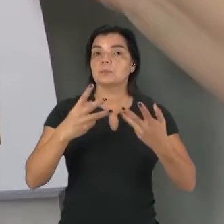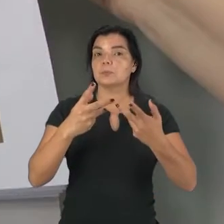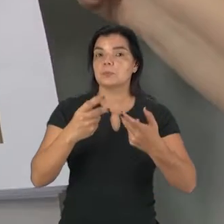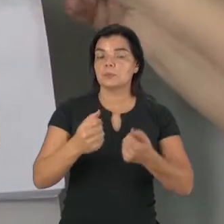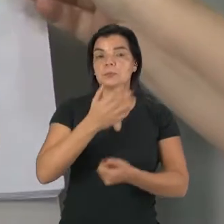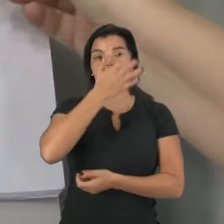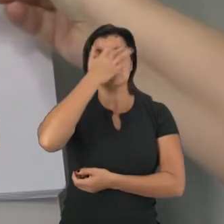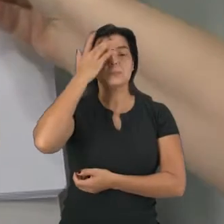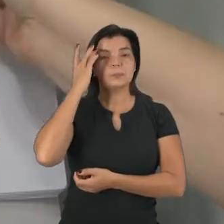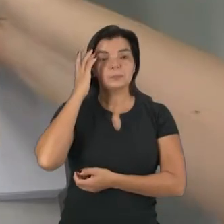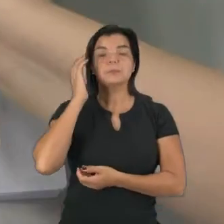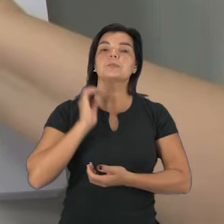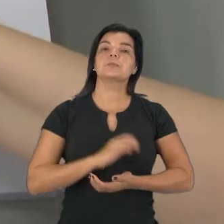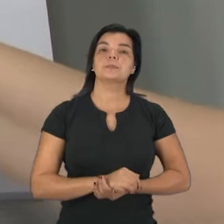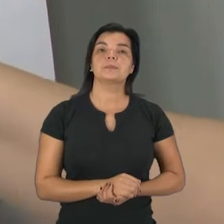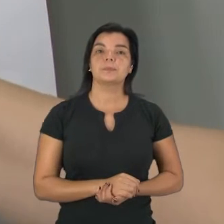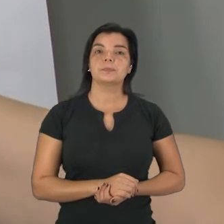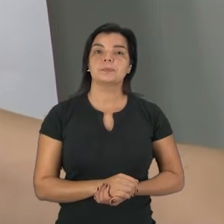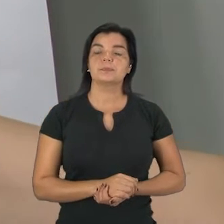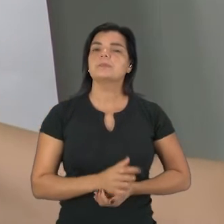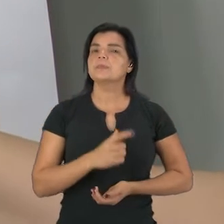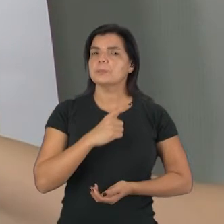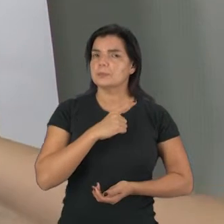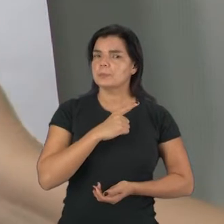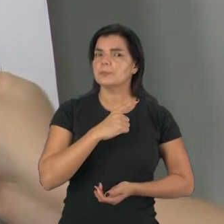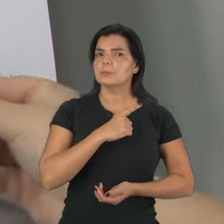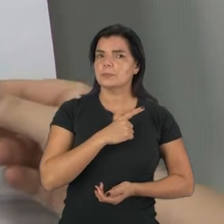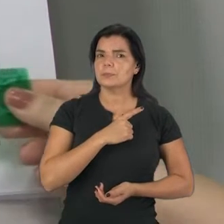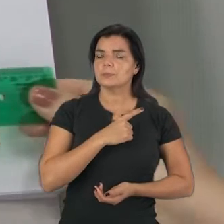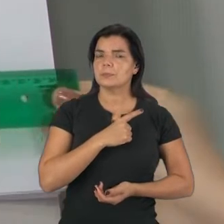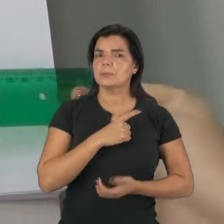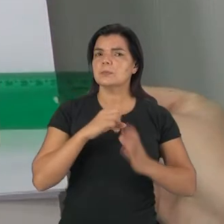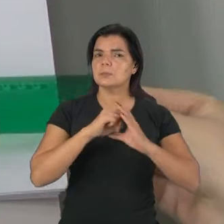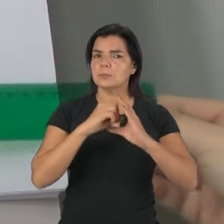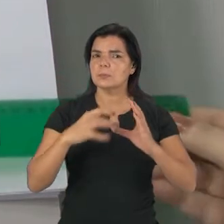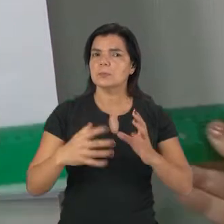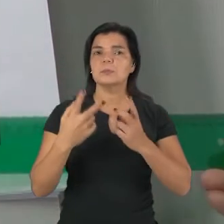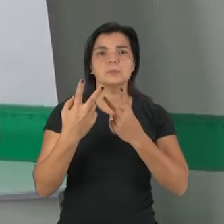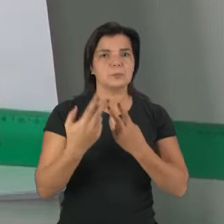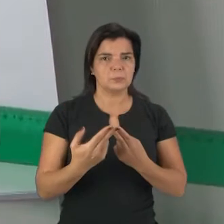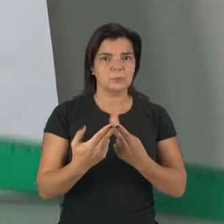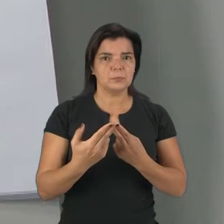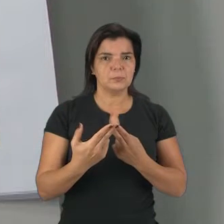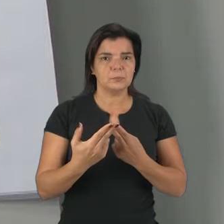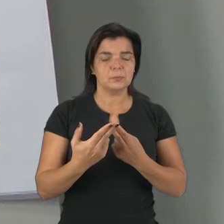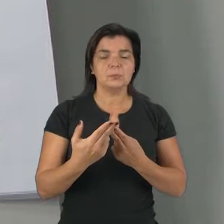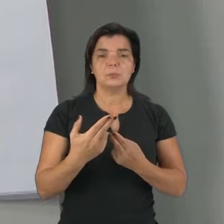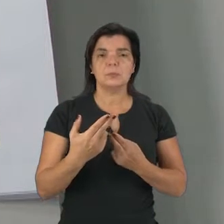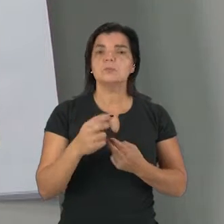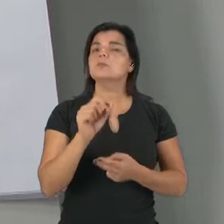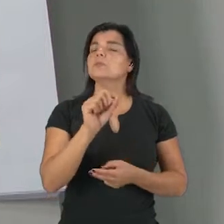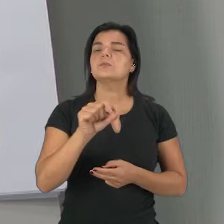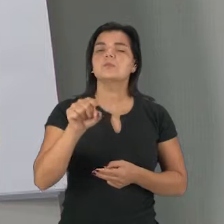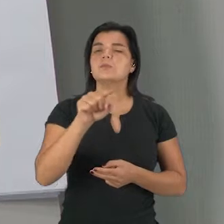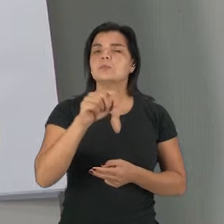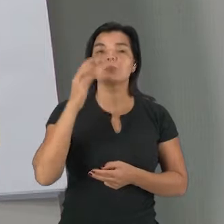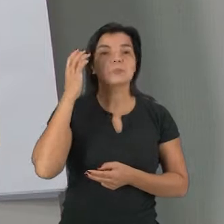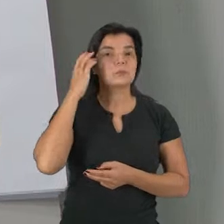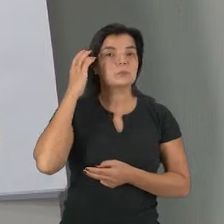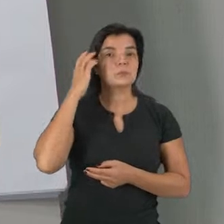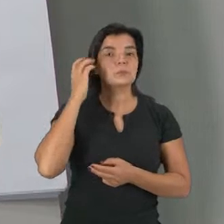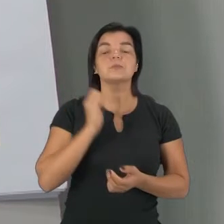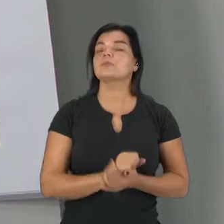essas pessoas, elas têm as mesmas características, elas são iguais? O que vocês